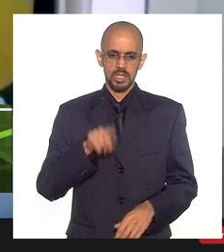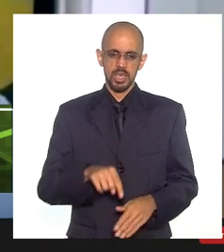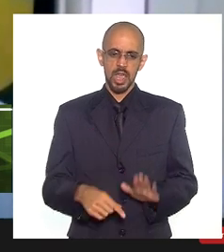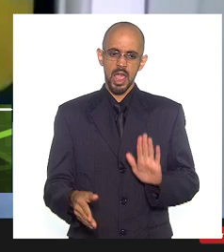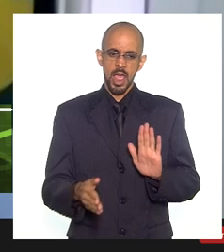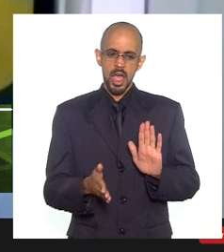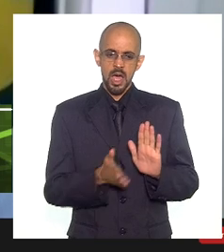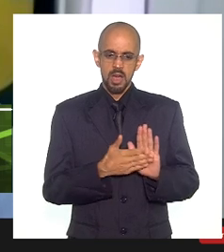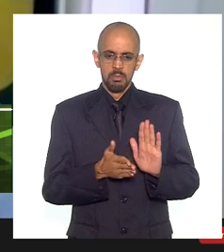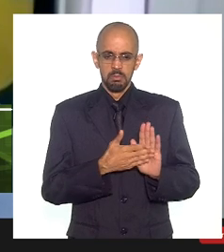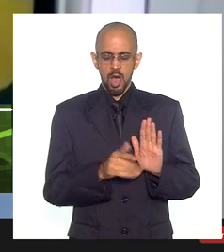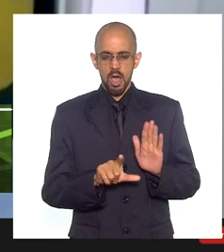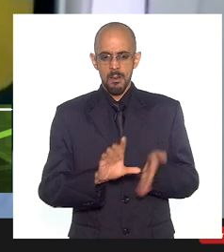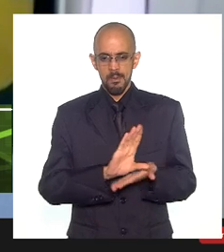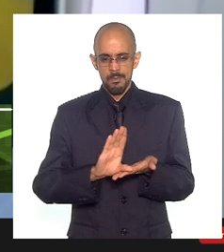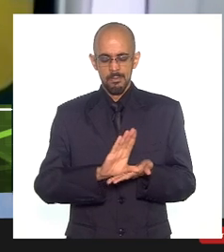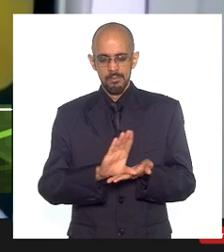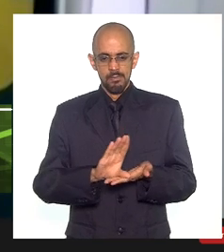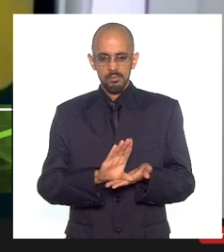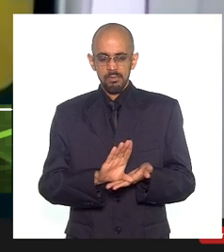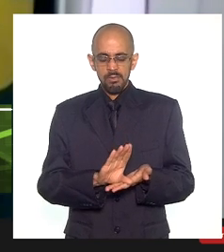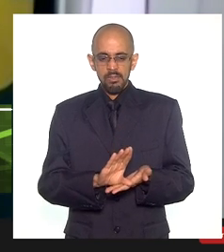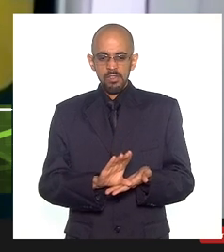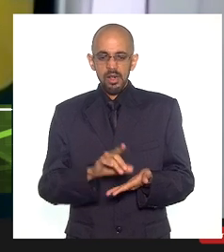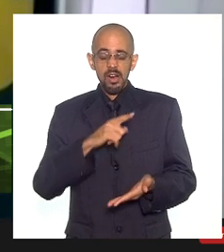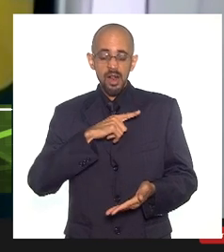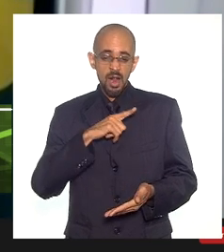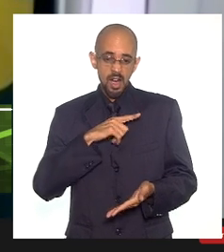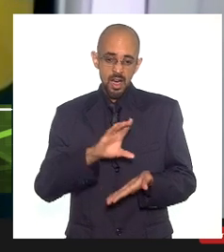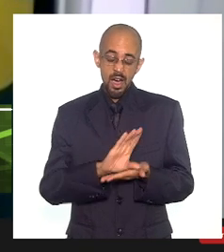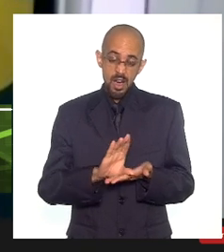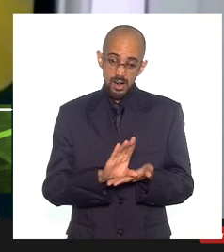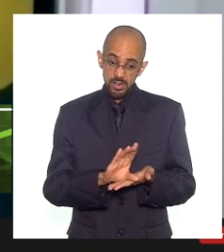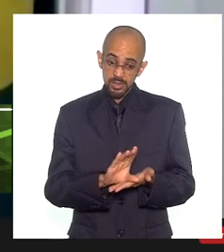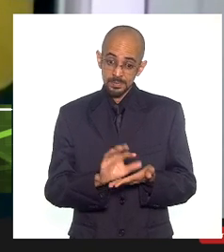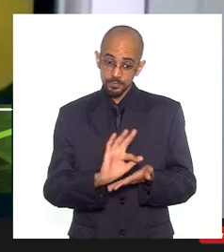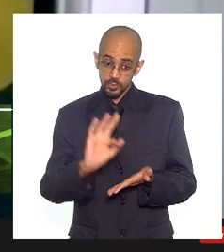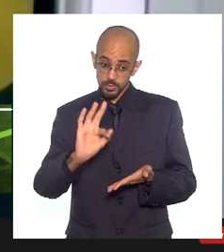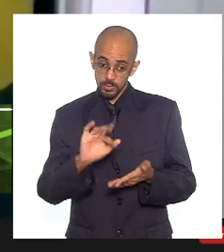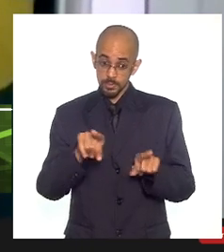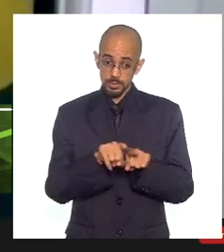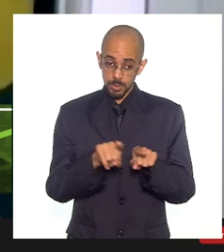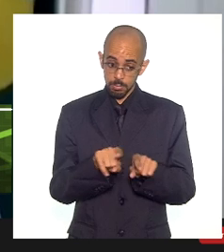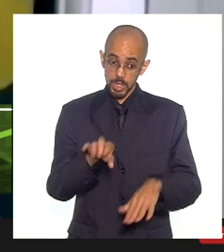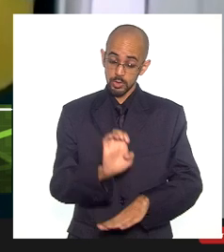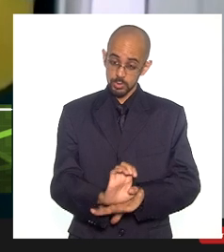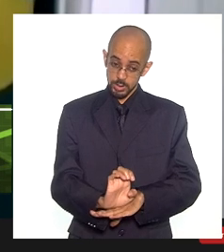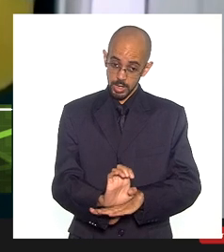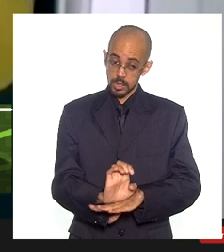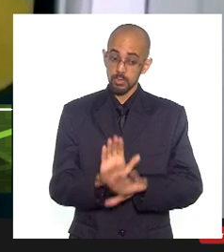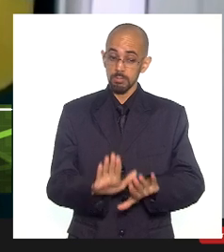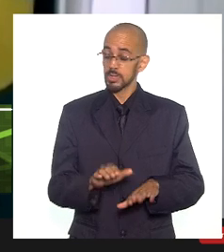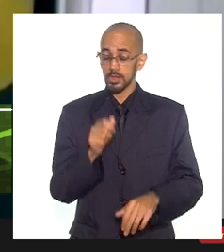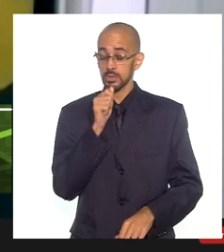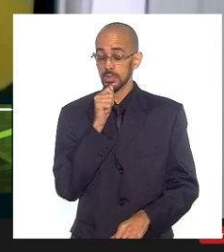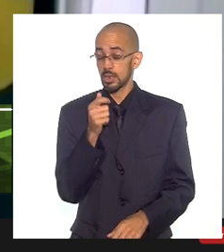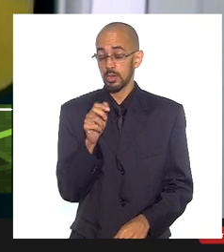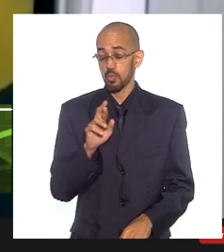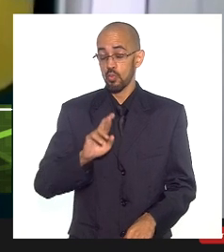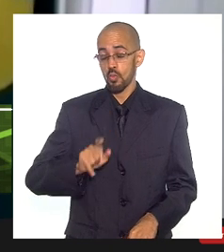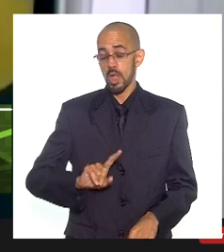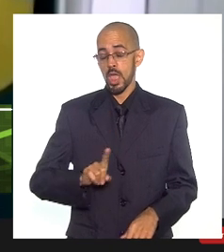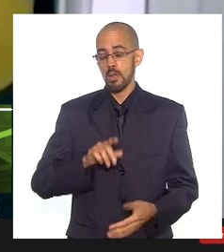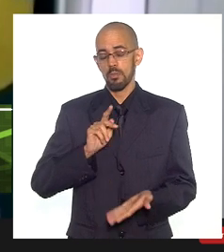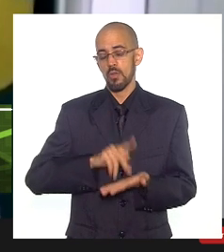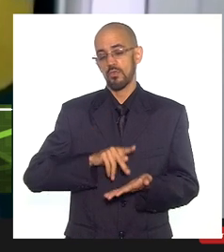esculpido tanto na Carta Magna Federal quanto na Constituição Estadual, porém, ainda não é uma realidade no cotidiano da